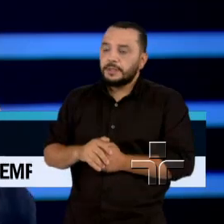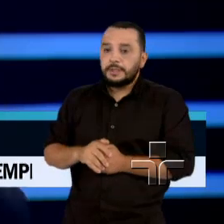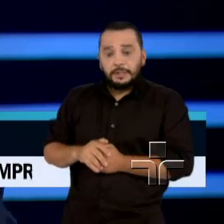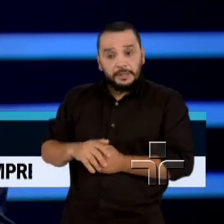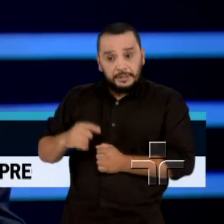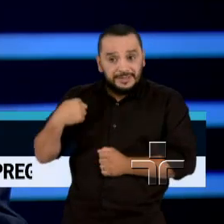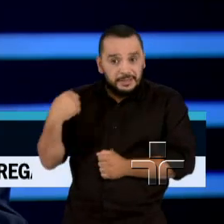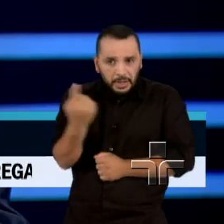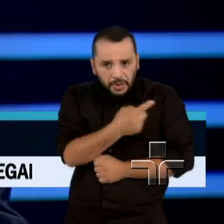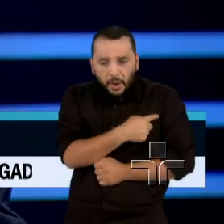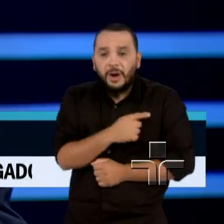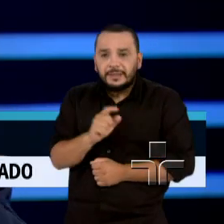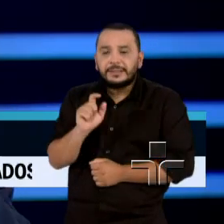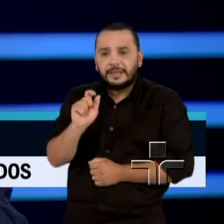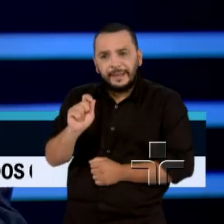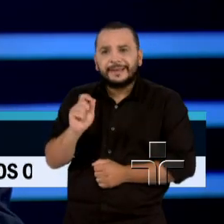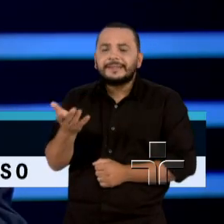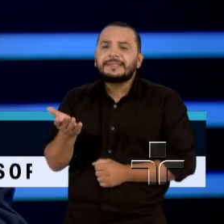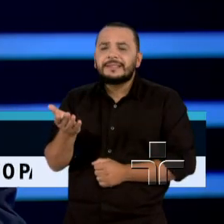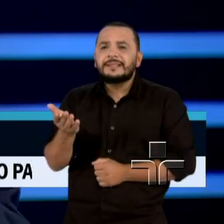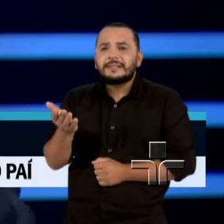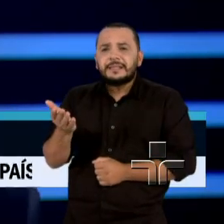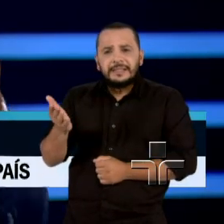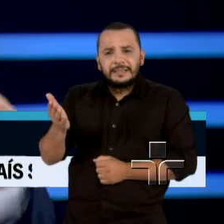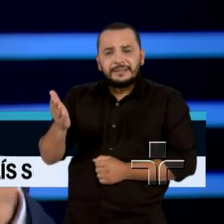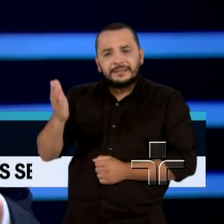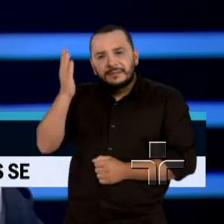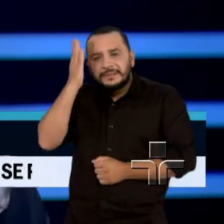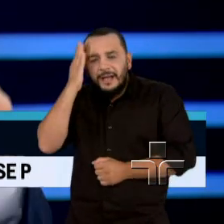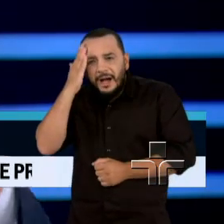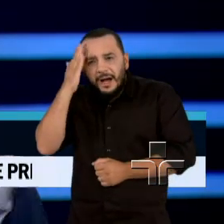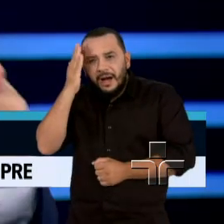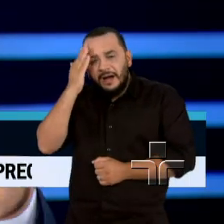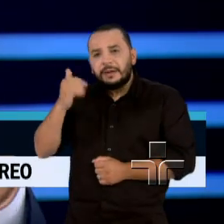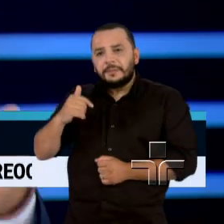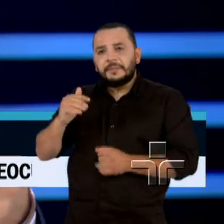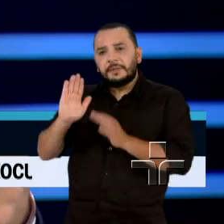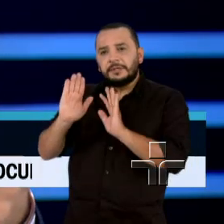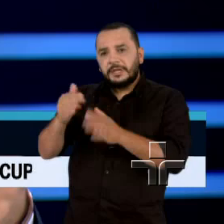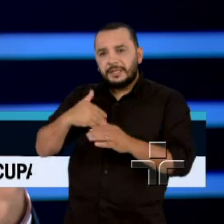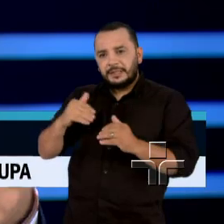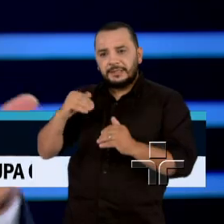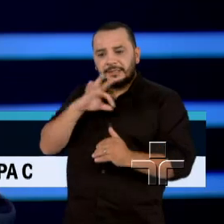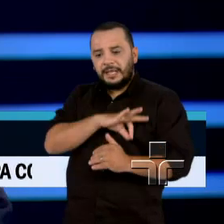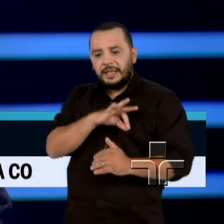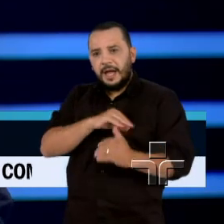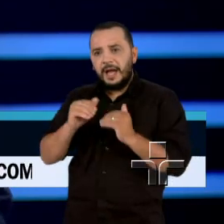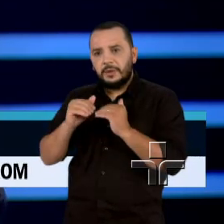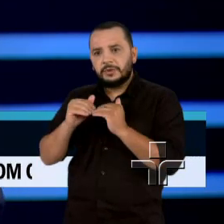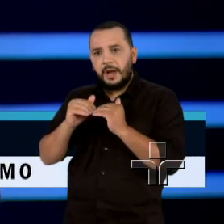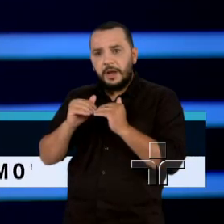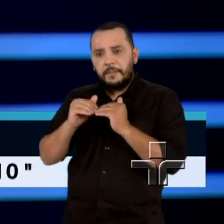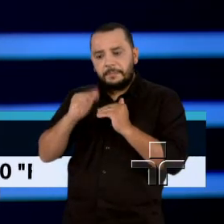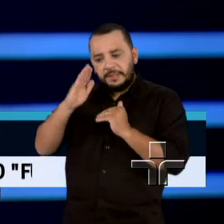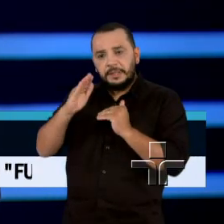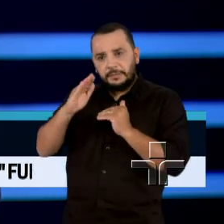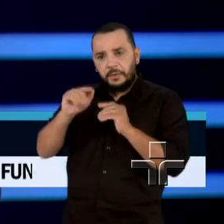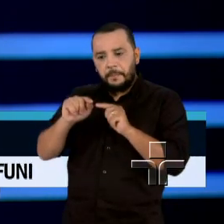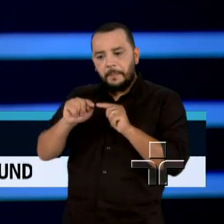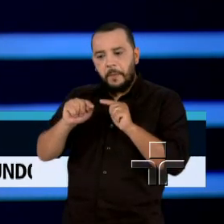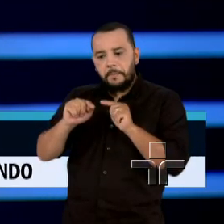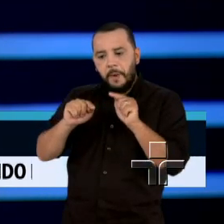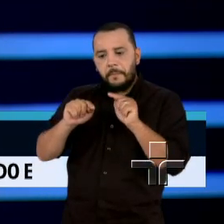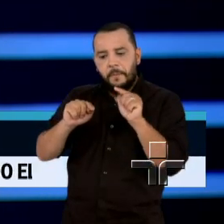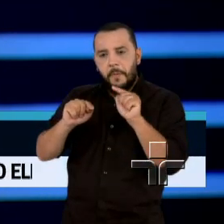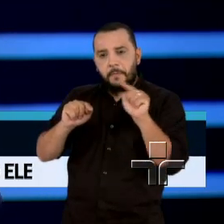nós desarmarmos essa questão do reajuste automático do salário mínimo, e nós estamos falando, tem que lembrar bem também,